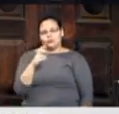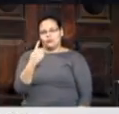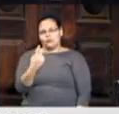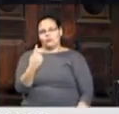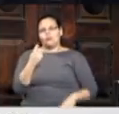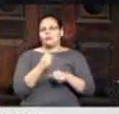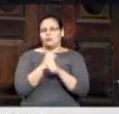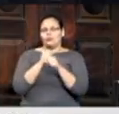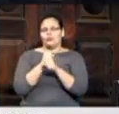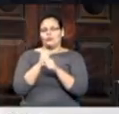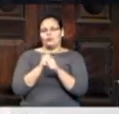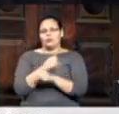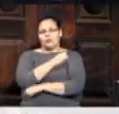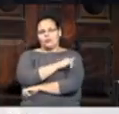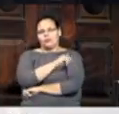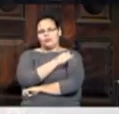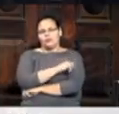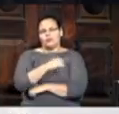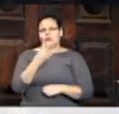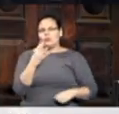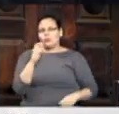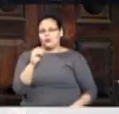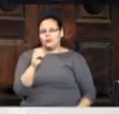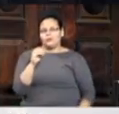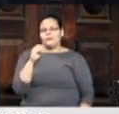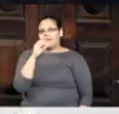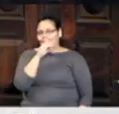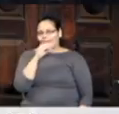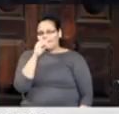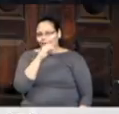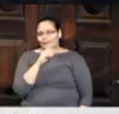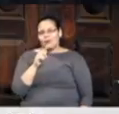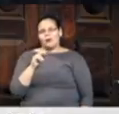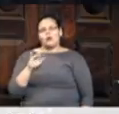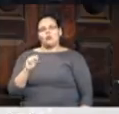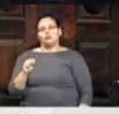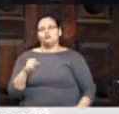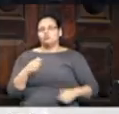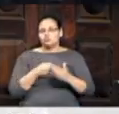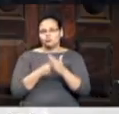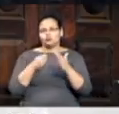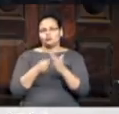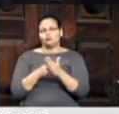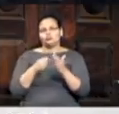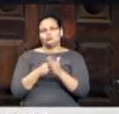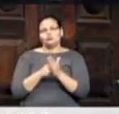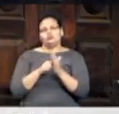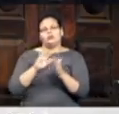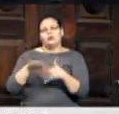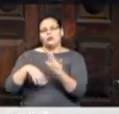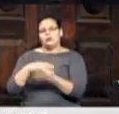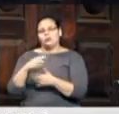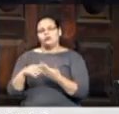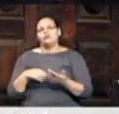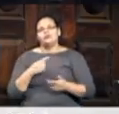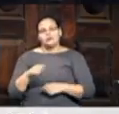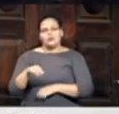451 anos, Rio, 40 graus, de muita luta e caos, das